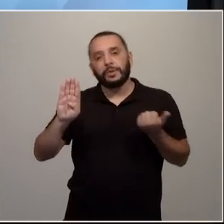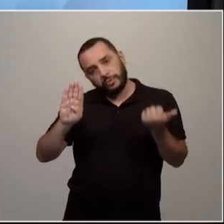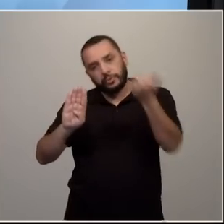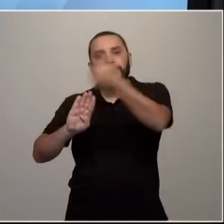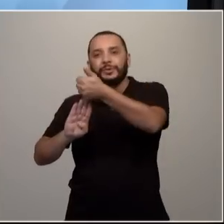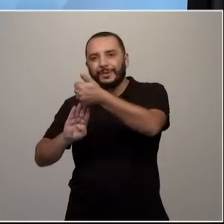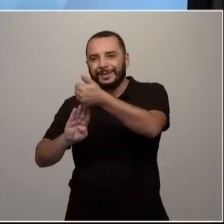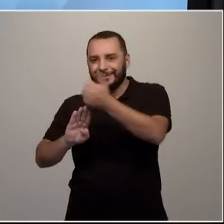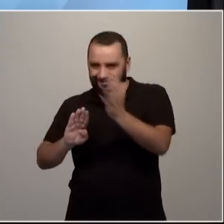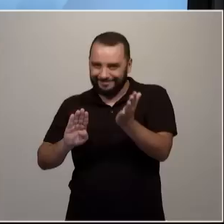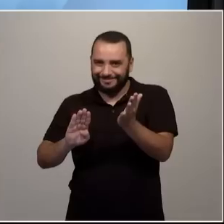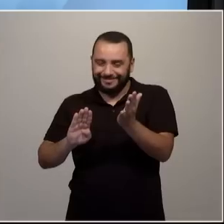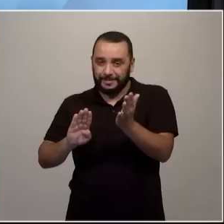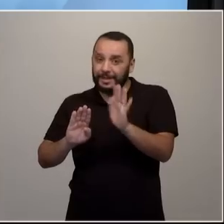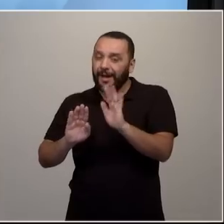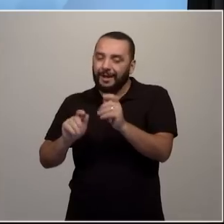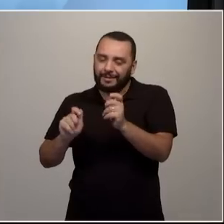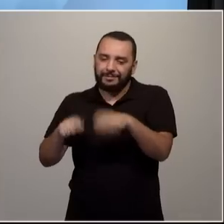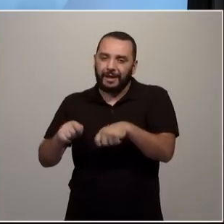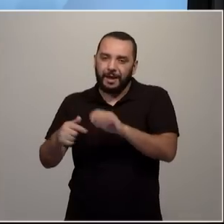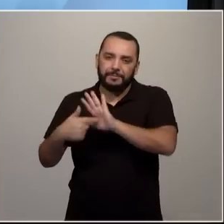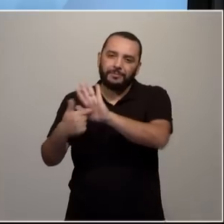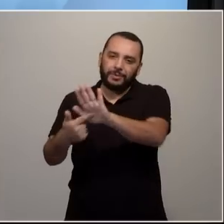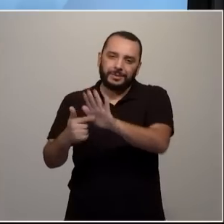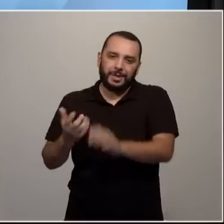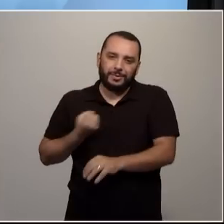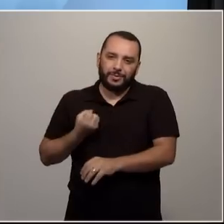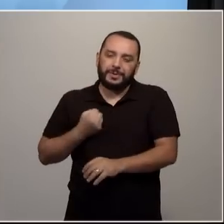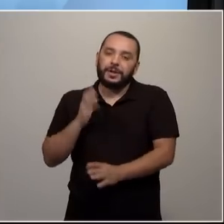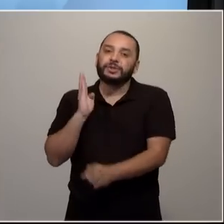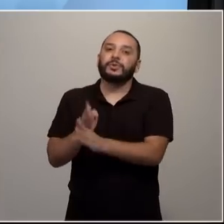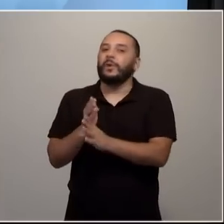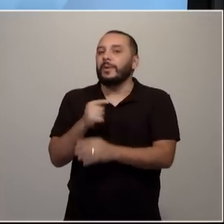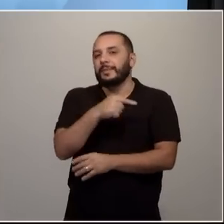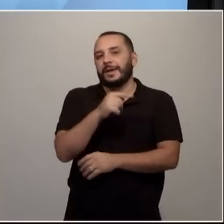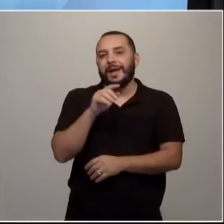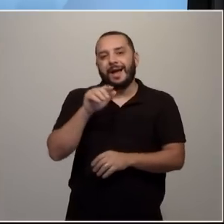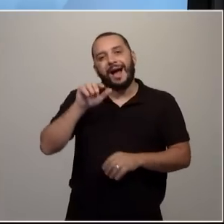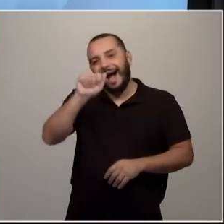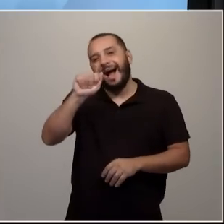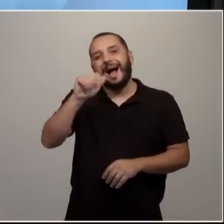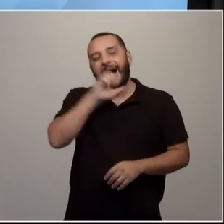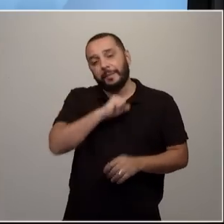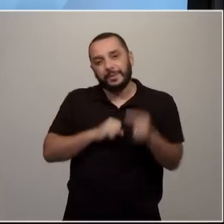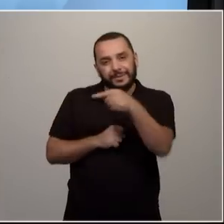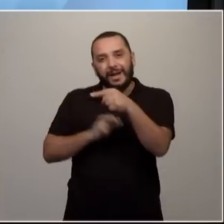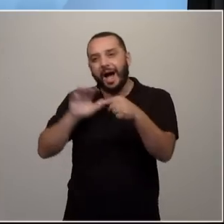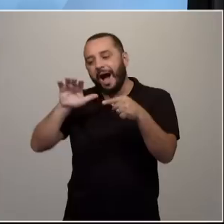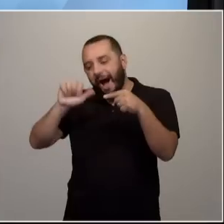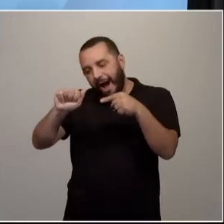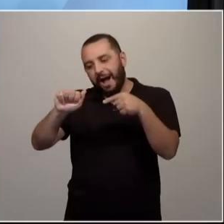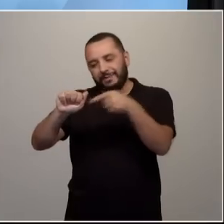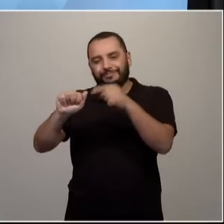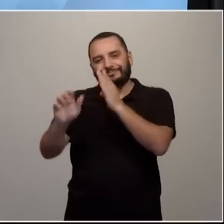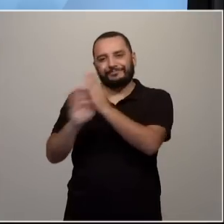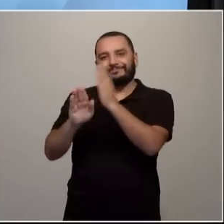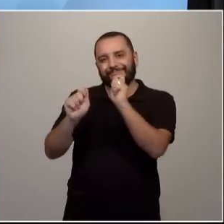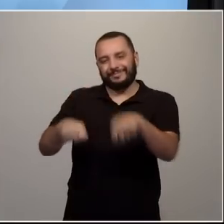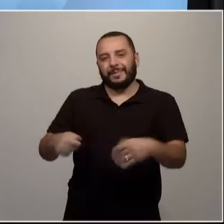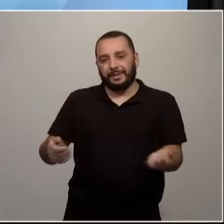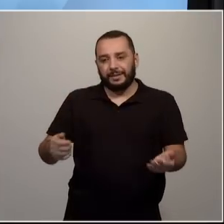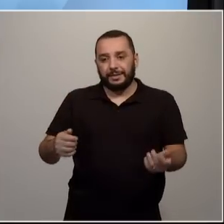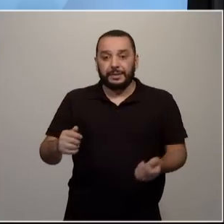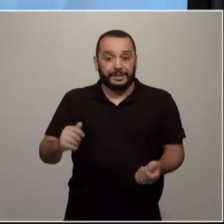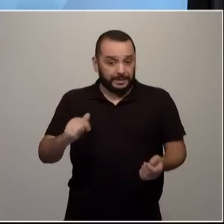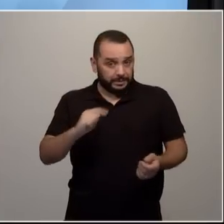com essa, mas agora aqui seria número, e aí eu descobriria o A. Se eu der dos dois vetores, se eu fornecer